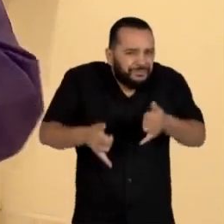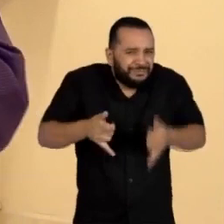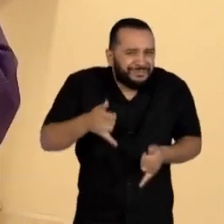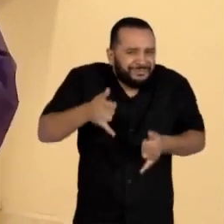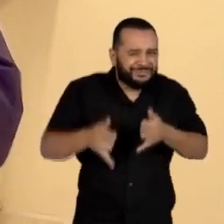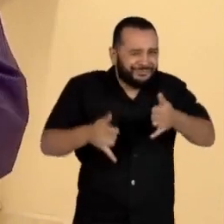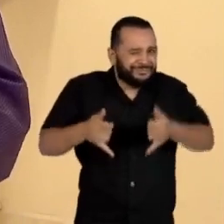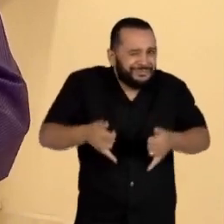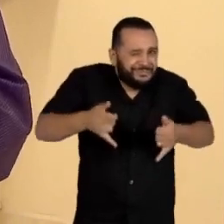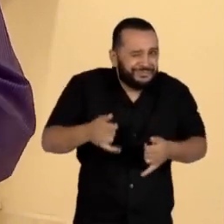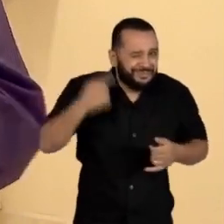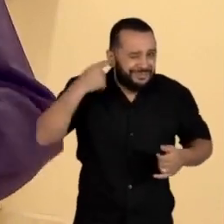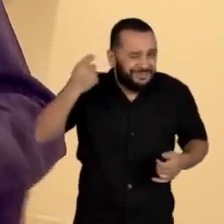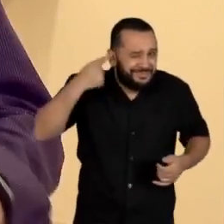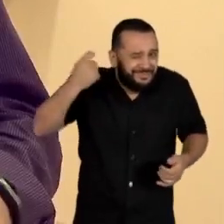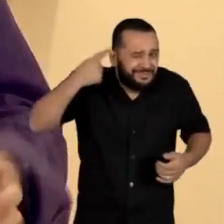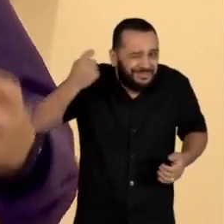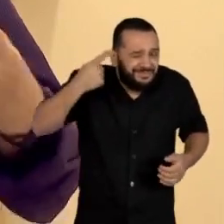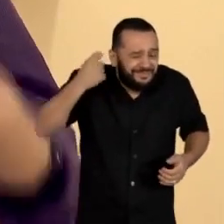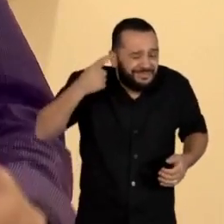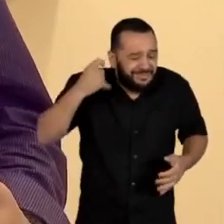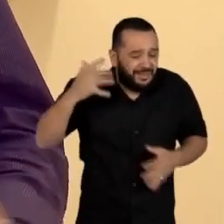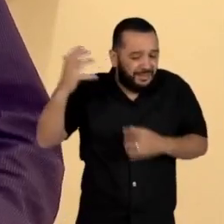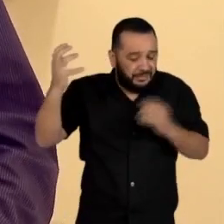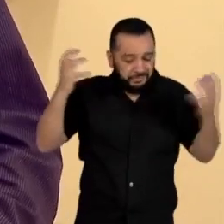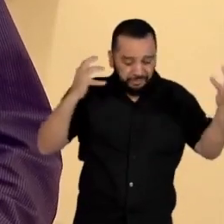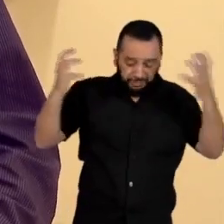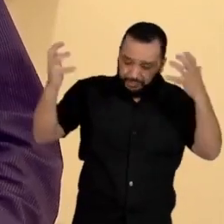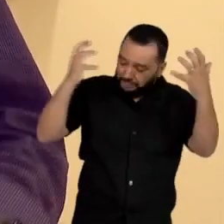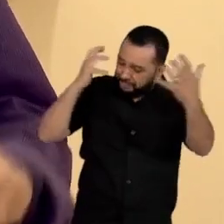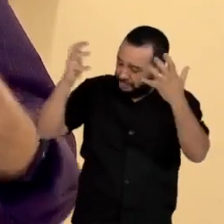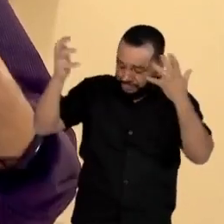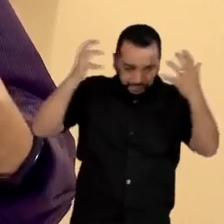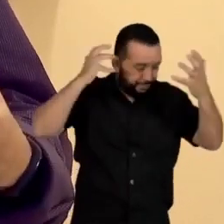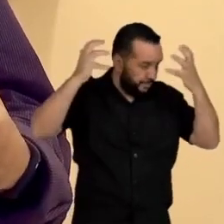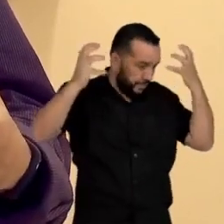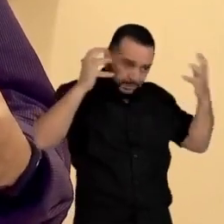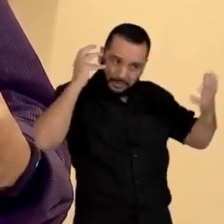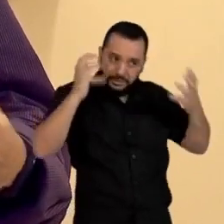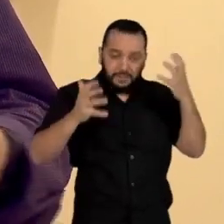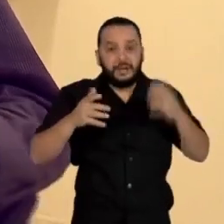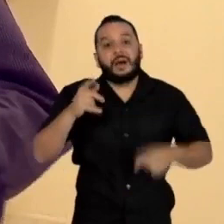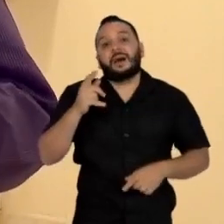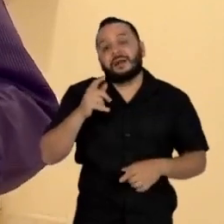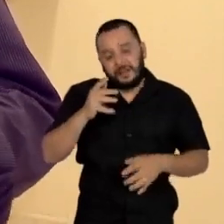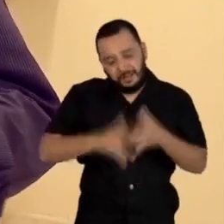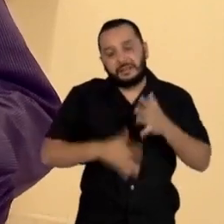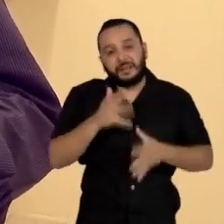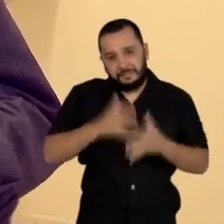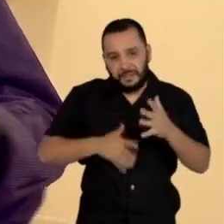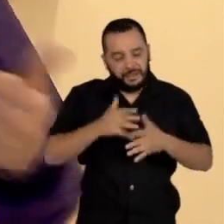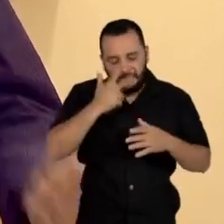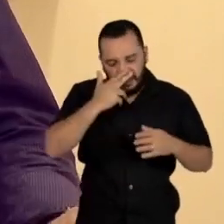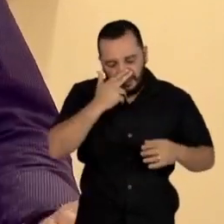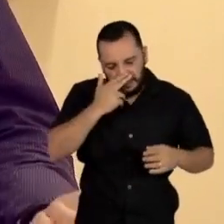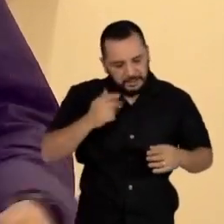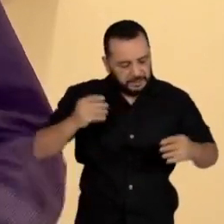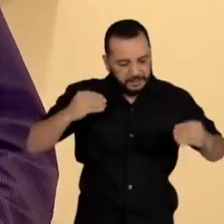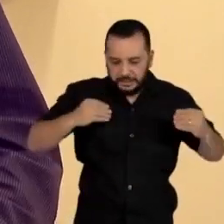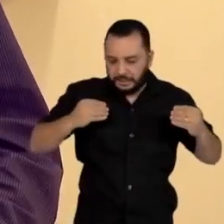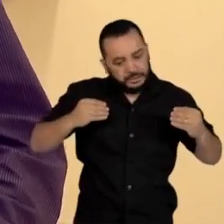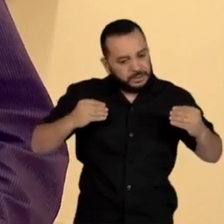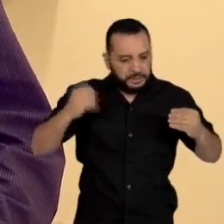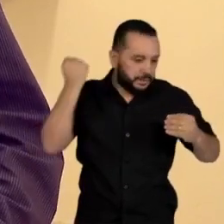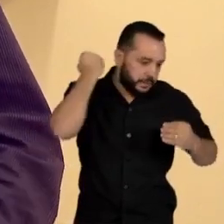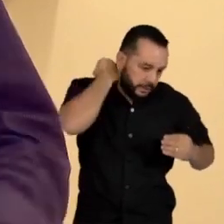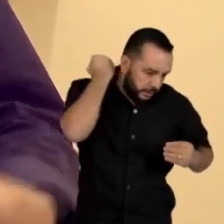da psicoacústica. Você tendo um problema psicológico, logicamente ele vai também se